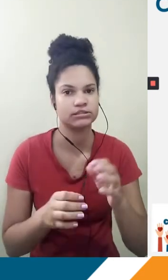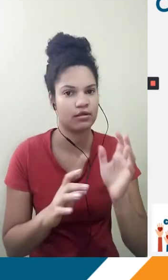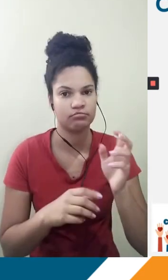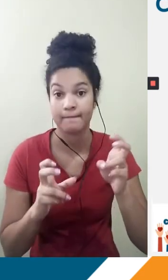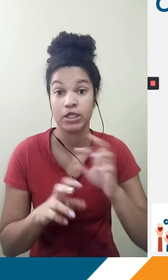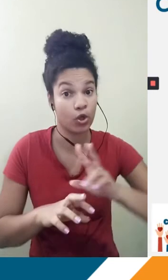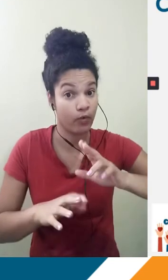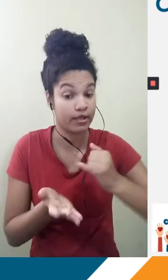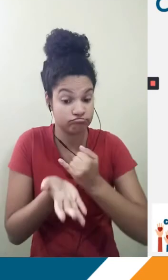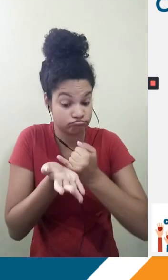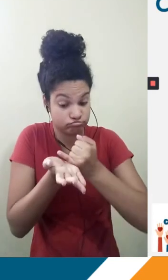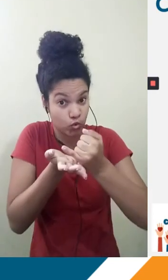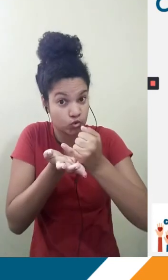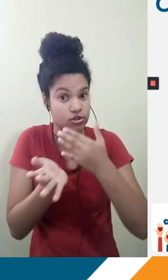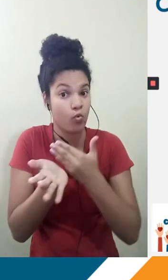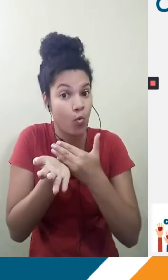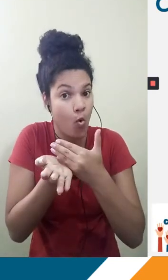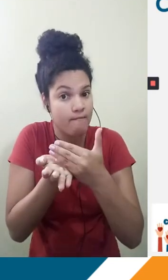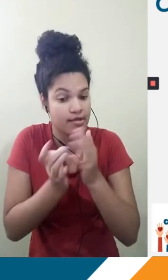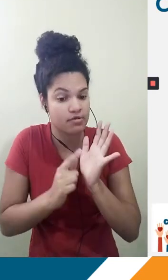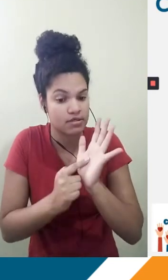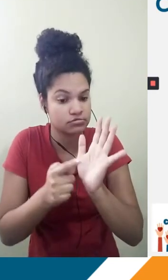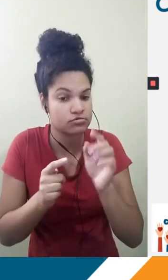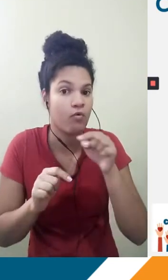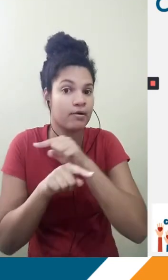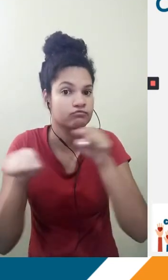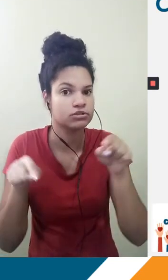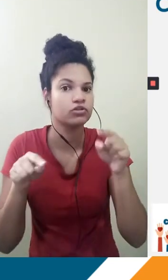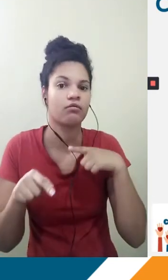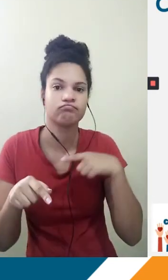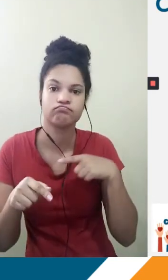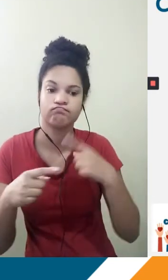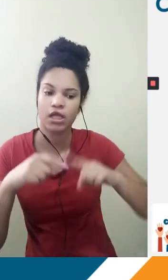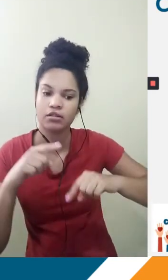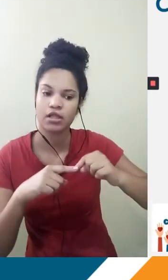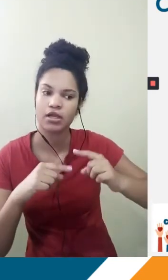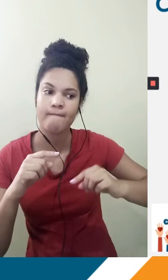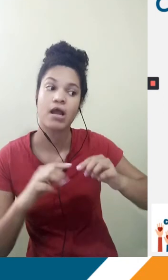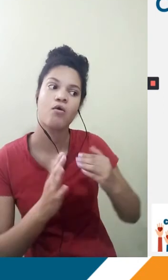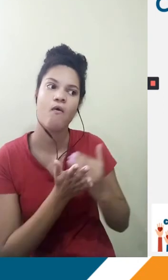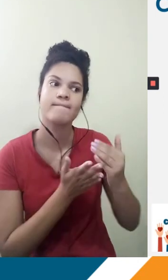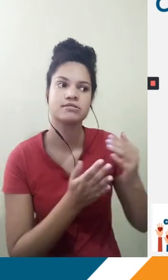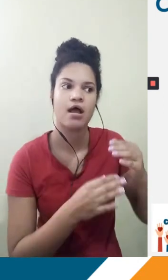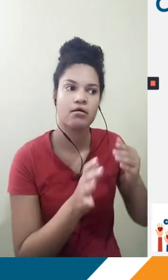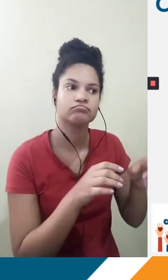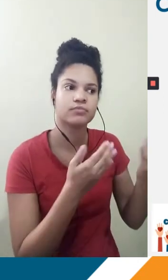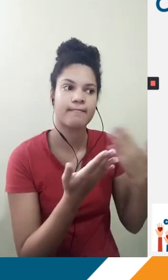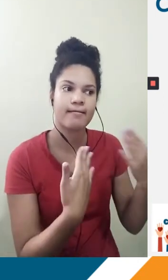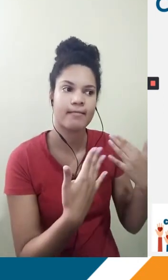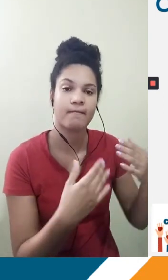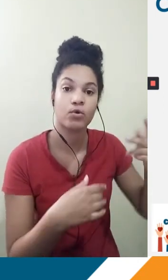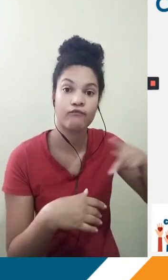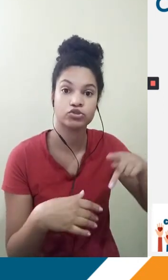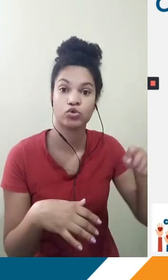o material para disparar o processo de aprendizagem de vocês com o auxílio dos materiais do CEDERJ,